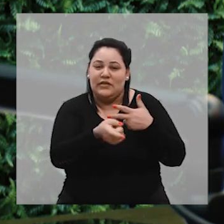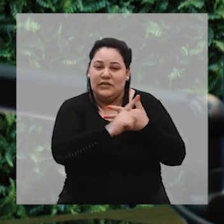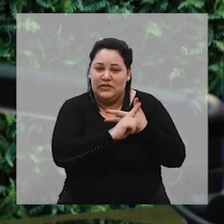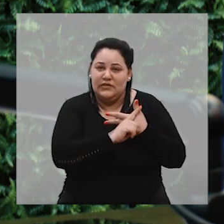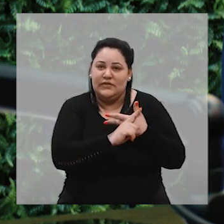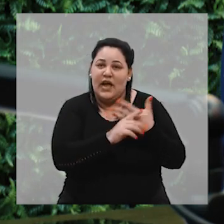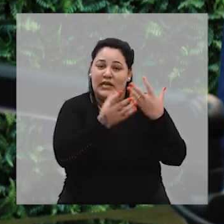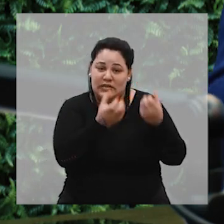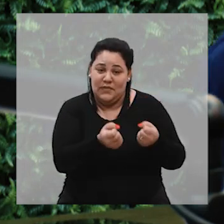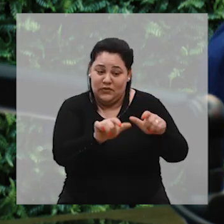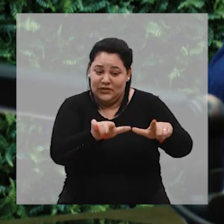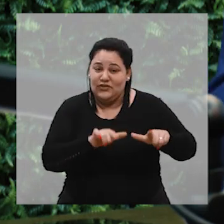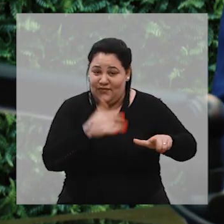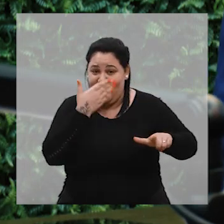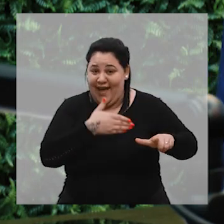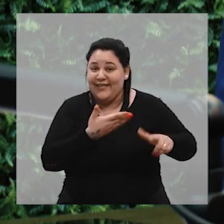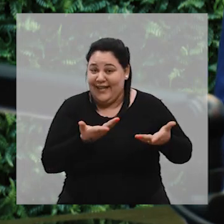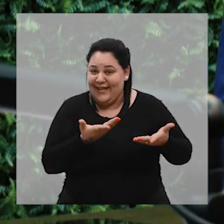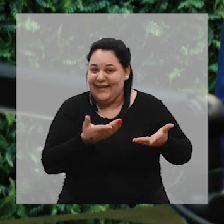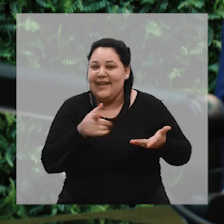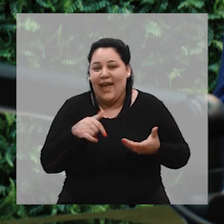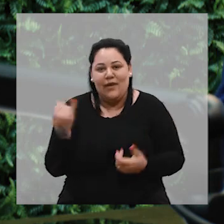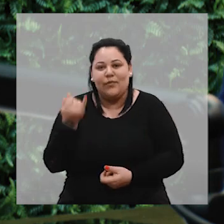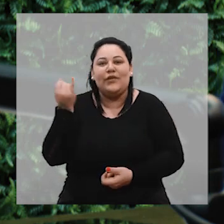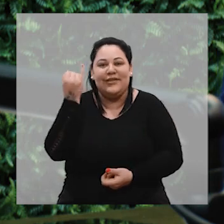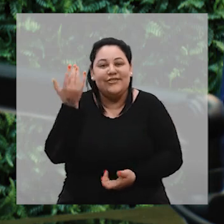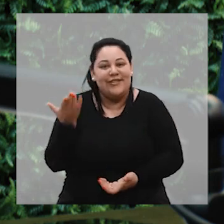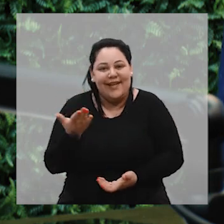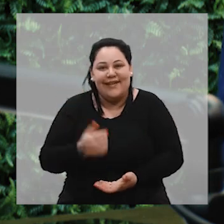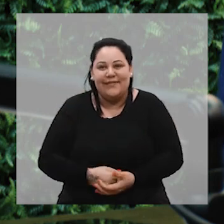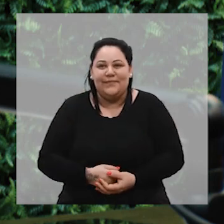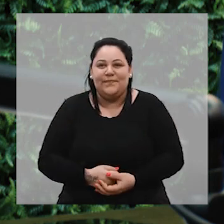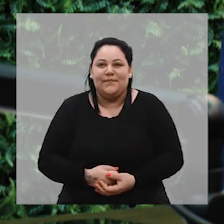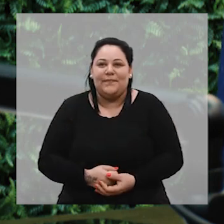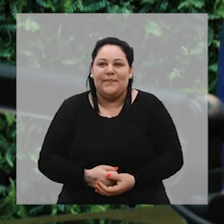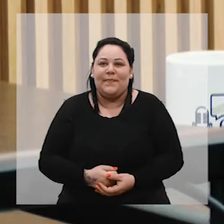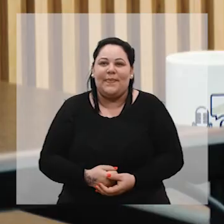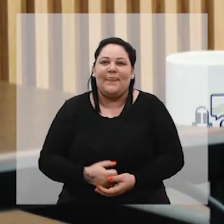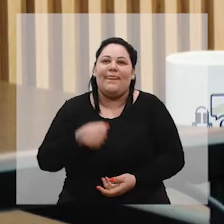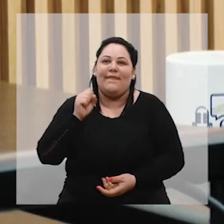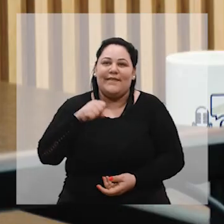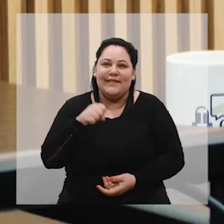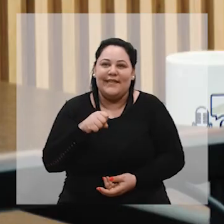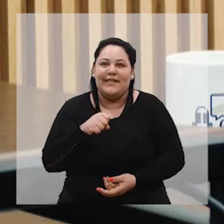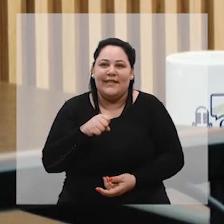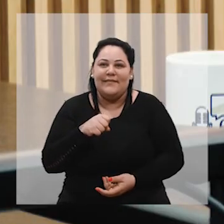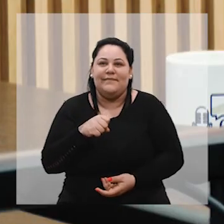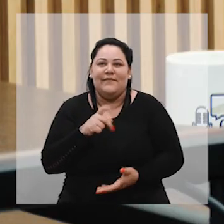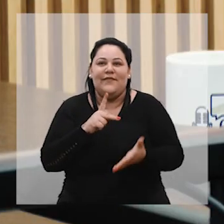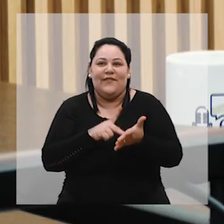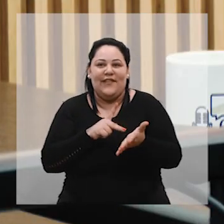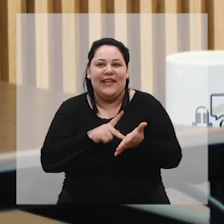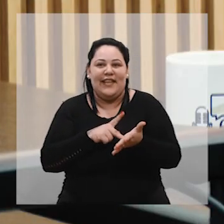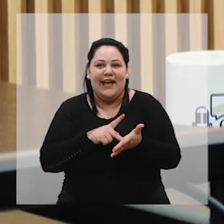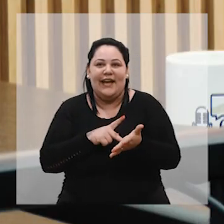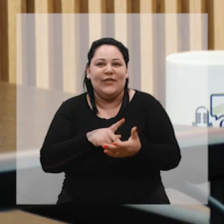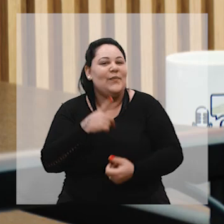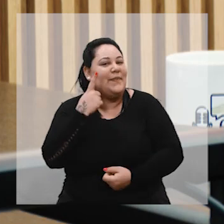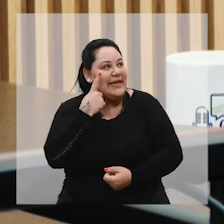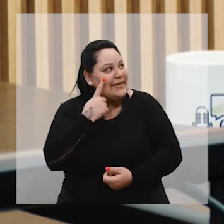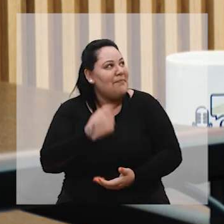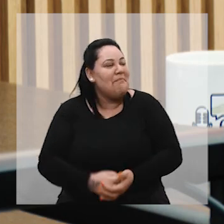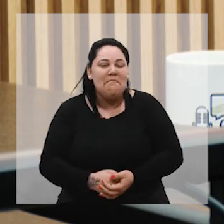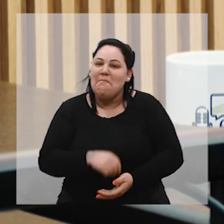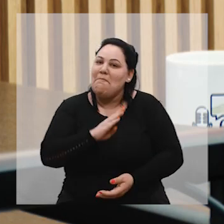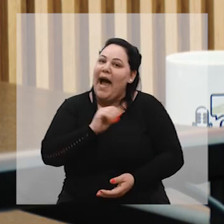no Executivo também receber um certificado. Isso é importante também, né? Cara, isso daí é aquilo que tu fala assim, cara,